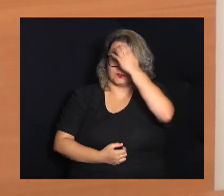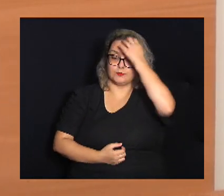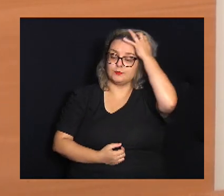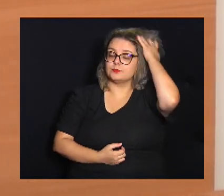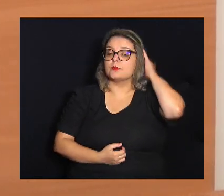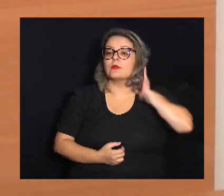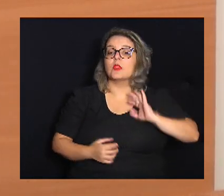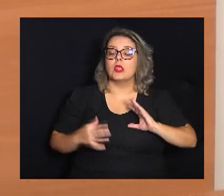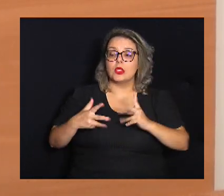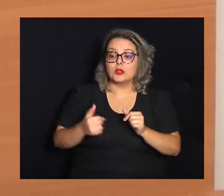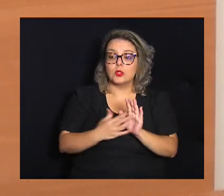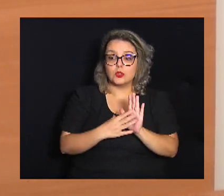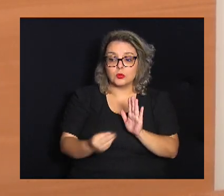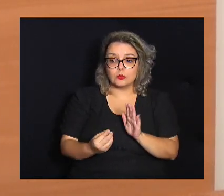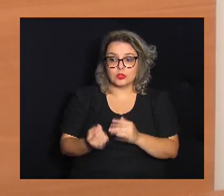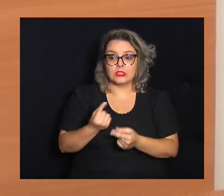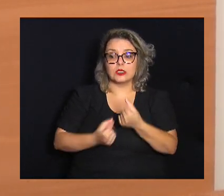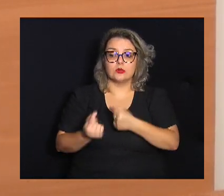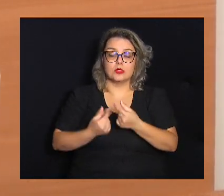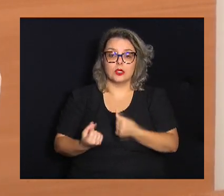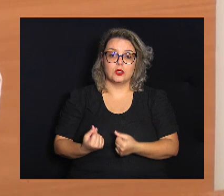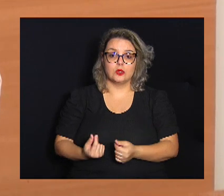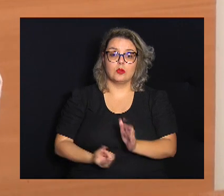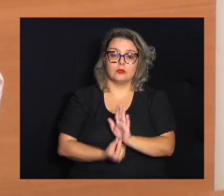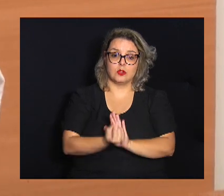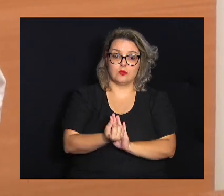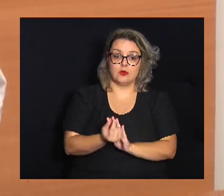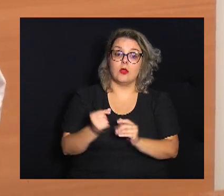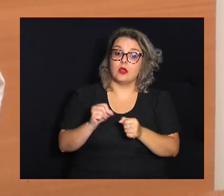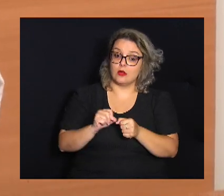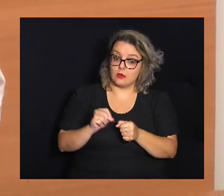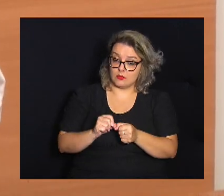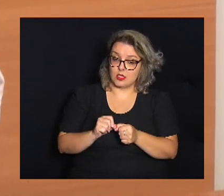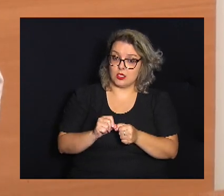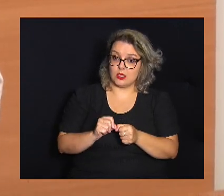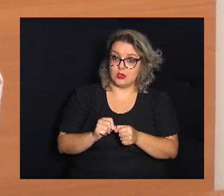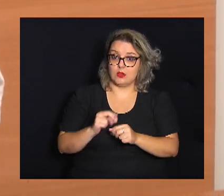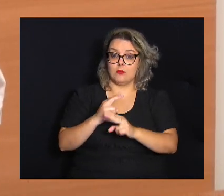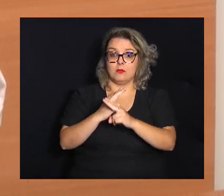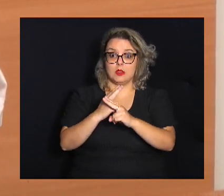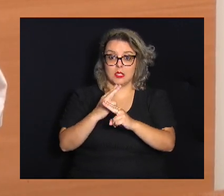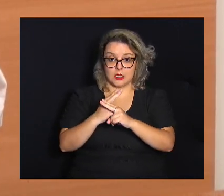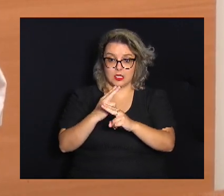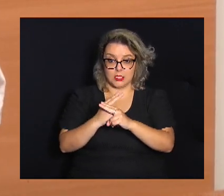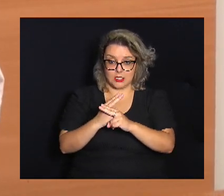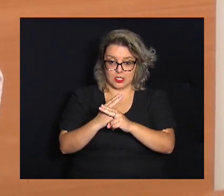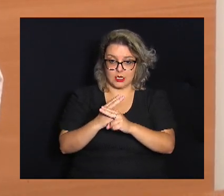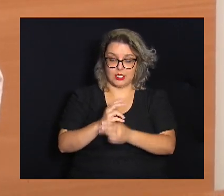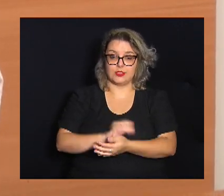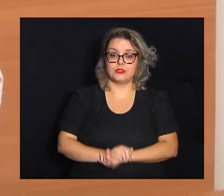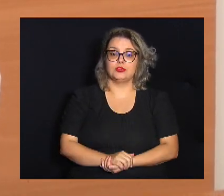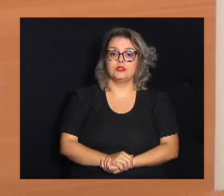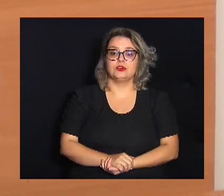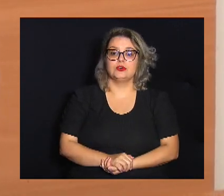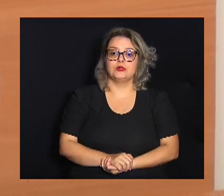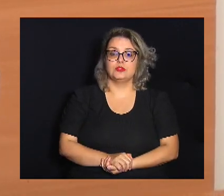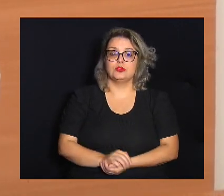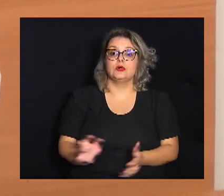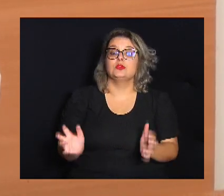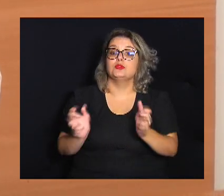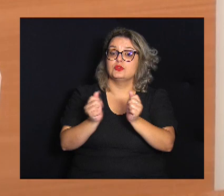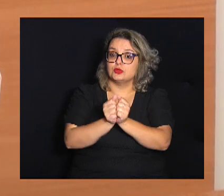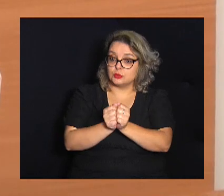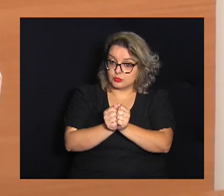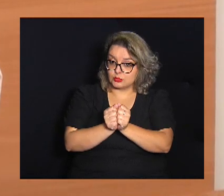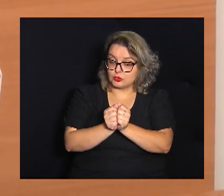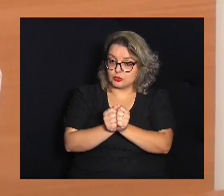modelo econômico-financeiro foi feito pela Caixa Econômica Federal, junto com o